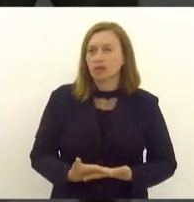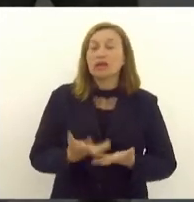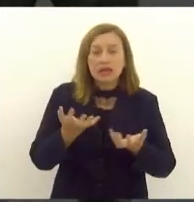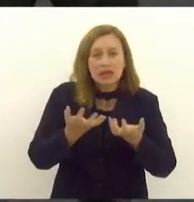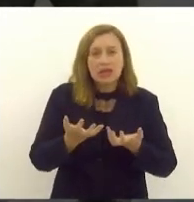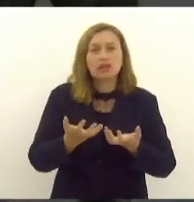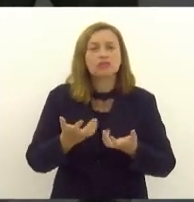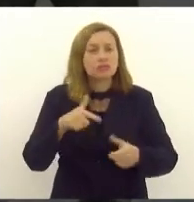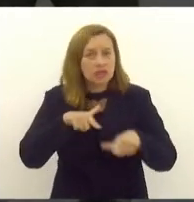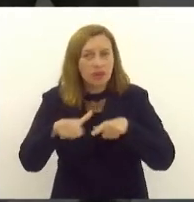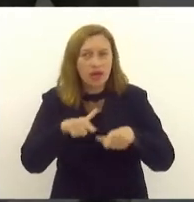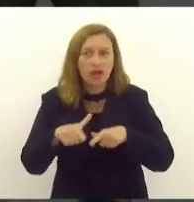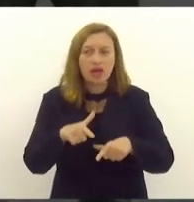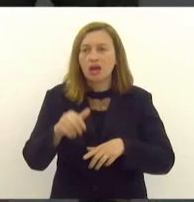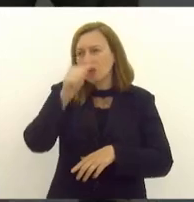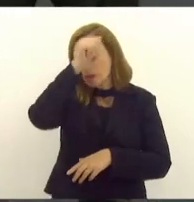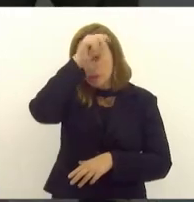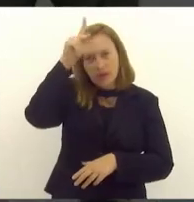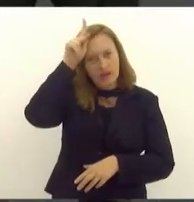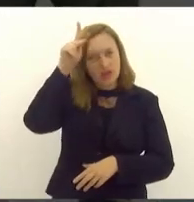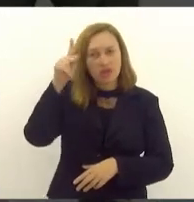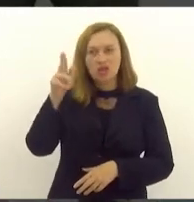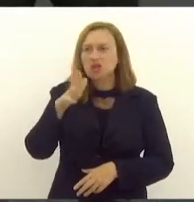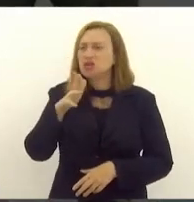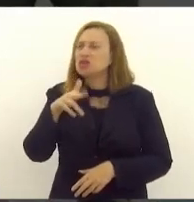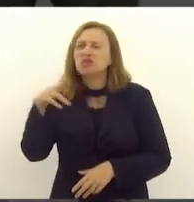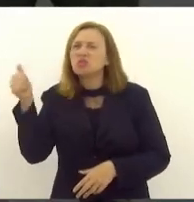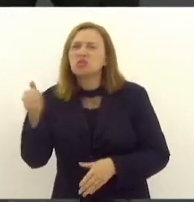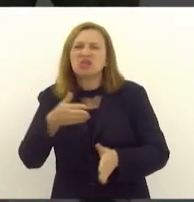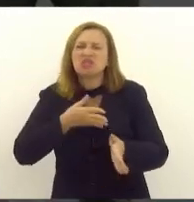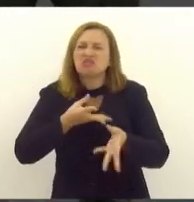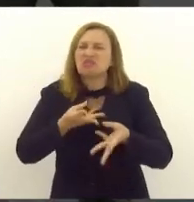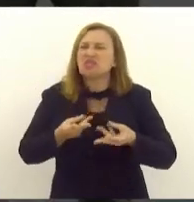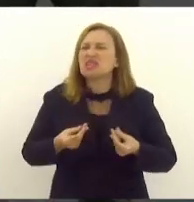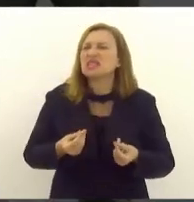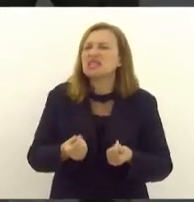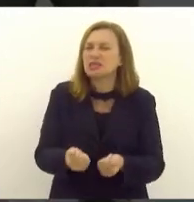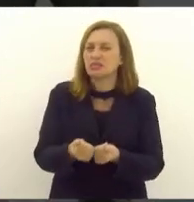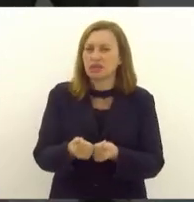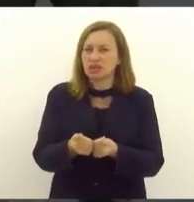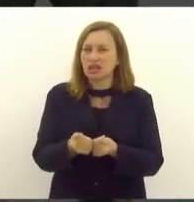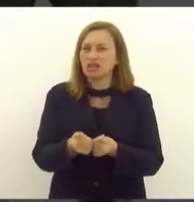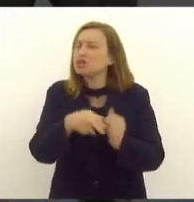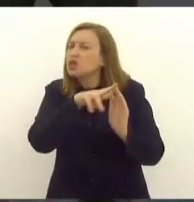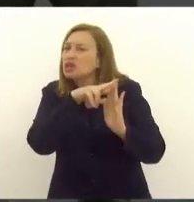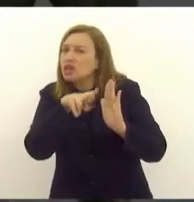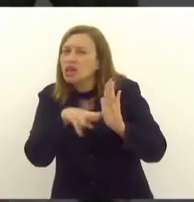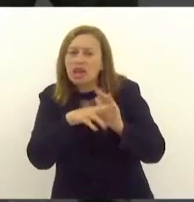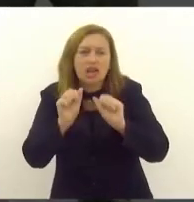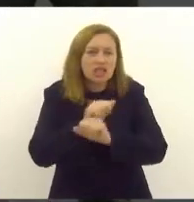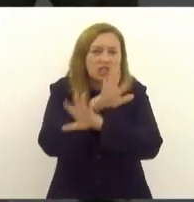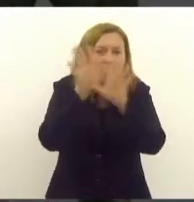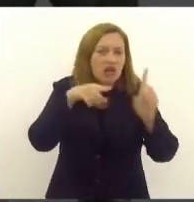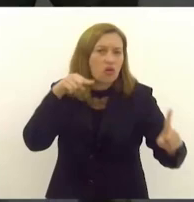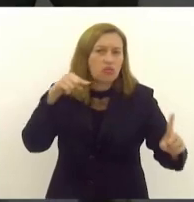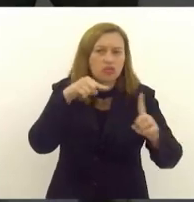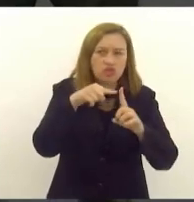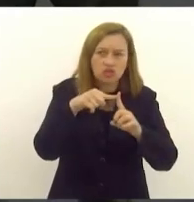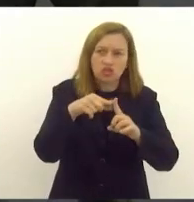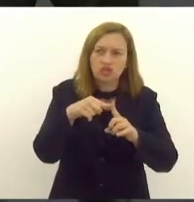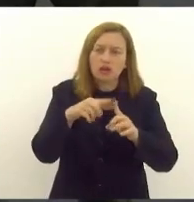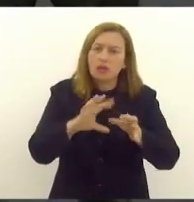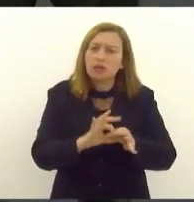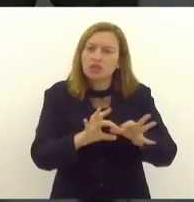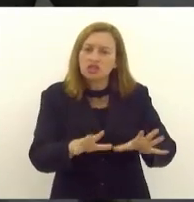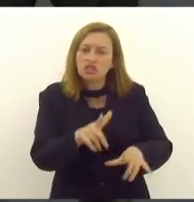trabalhar é uma Prefeitura que nunca teve a sensibilidade de estabelecer critérios Claros objetivos para